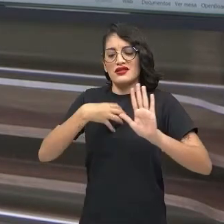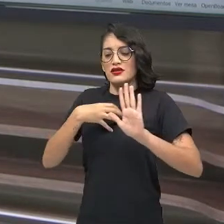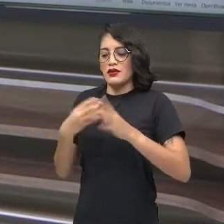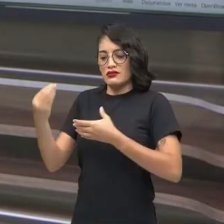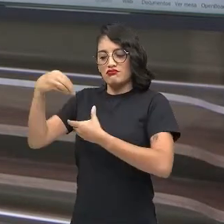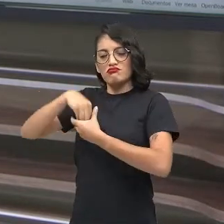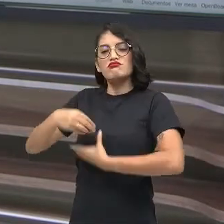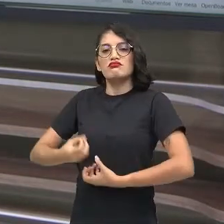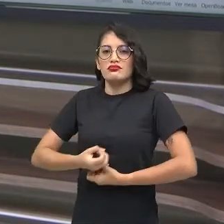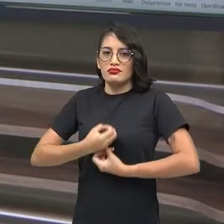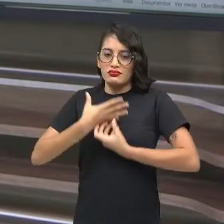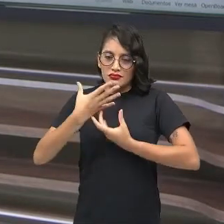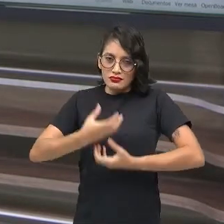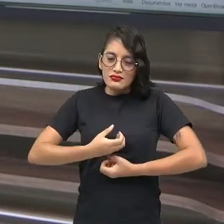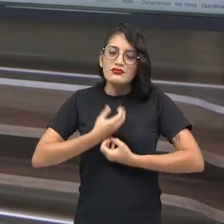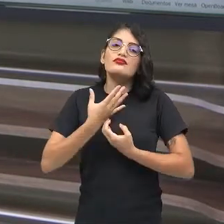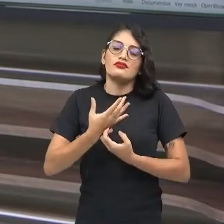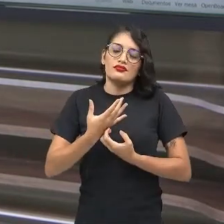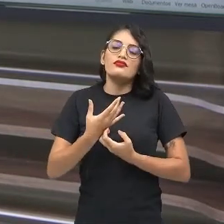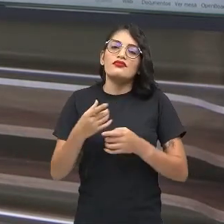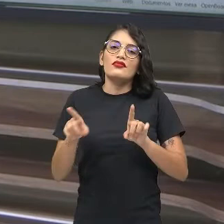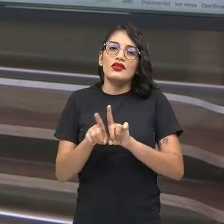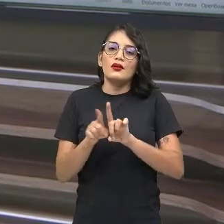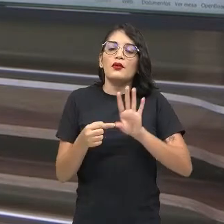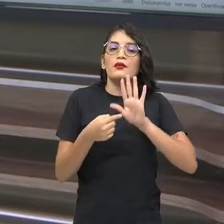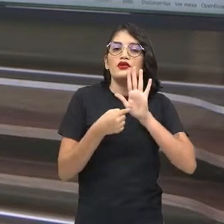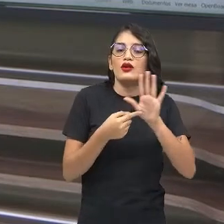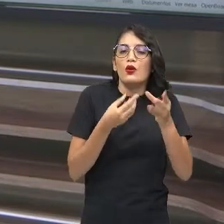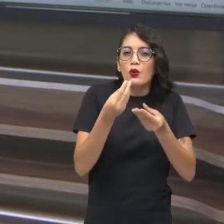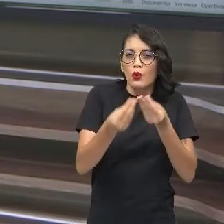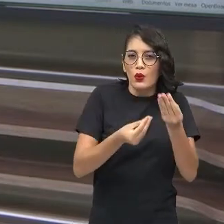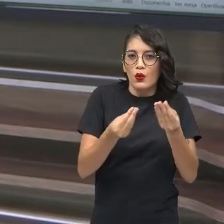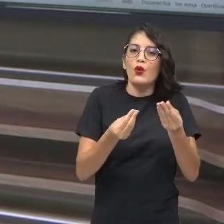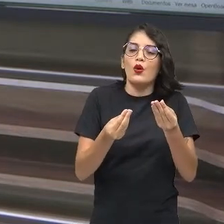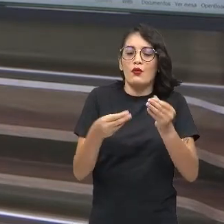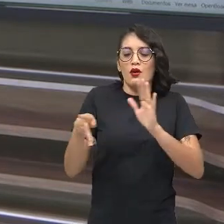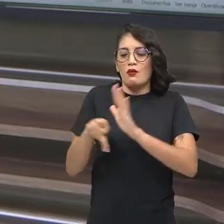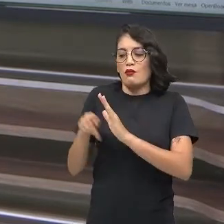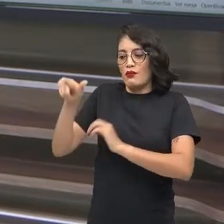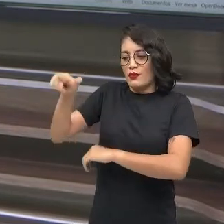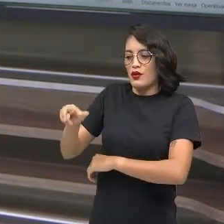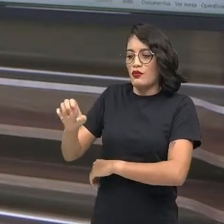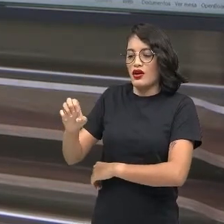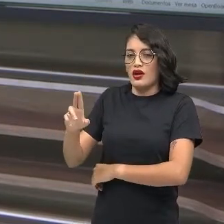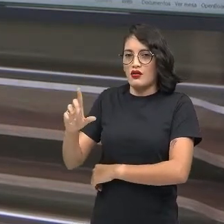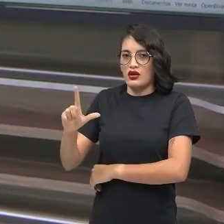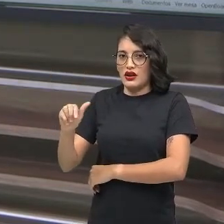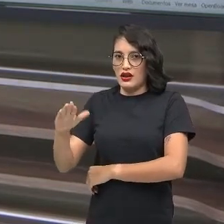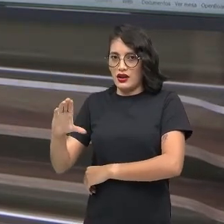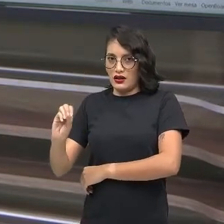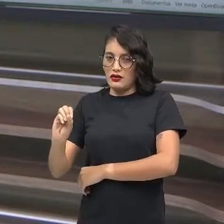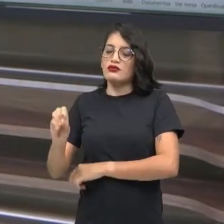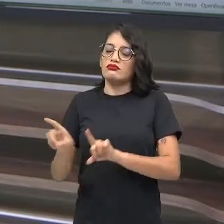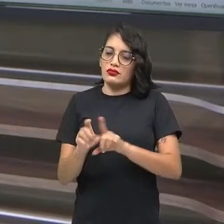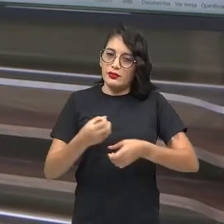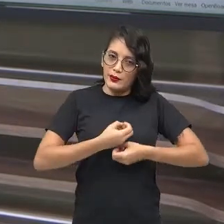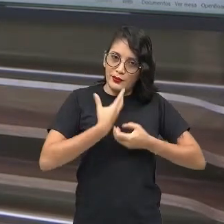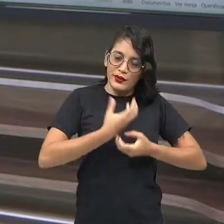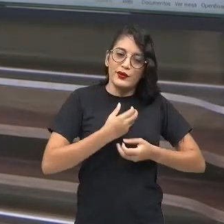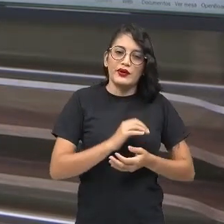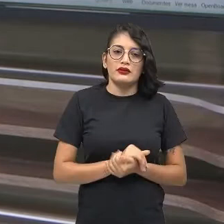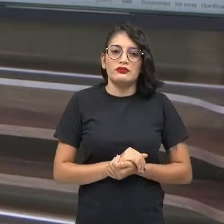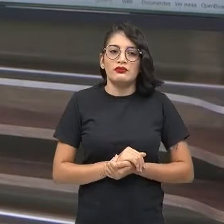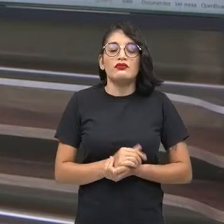no poema, e o sentimento está sendo representado pela voz do eu lírico, pela voz do eu poético. Então,